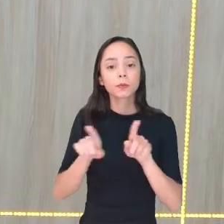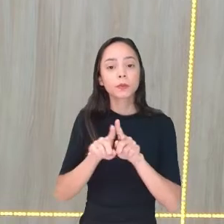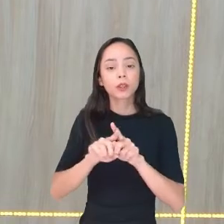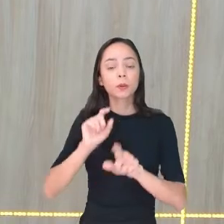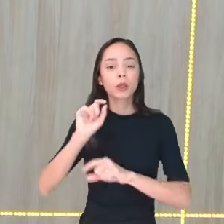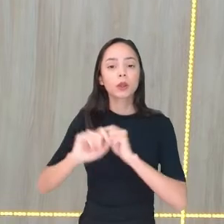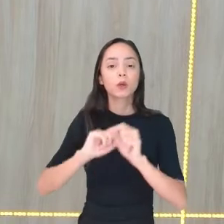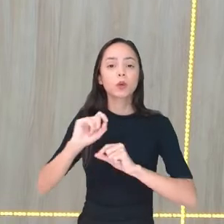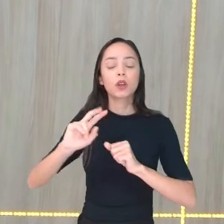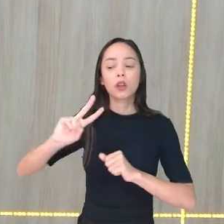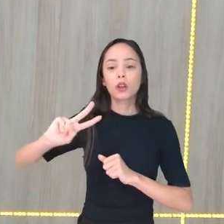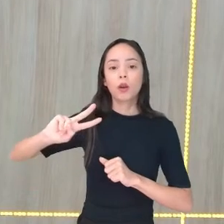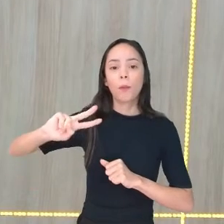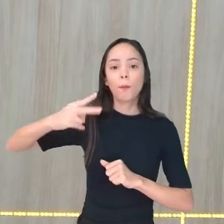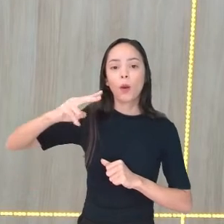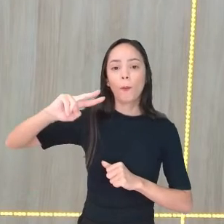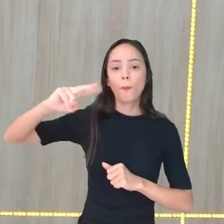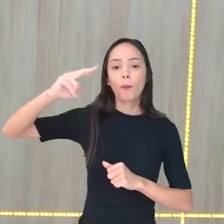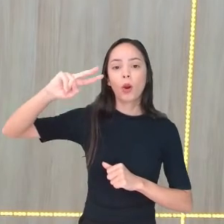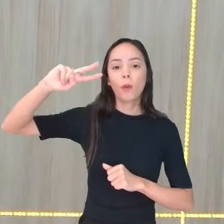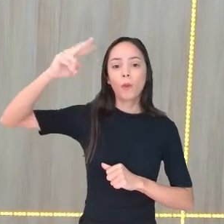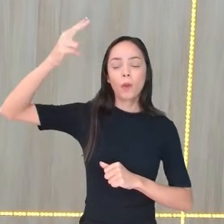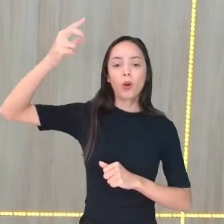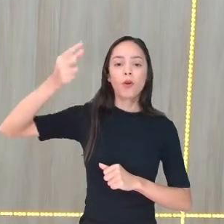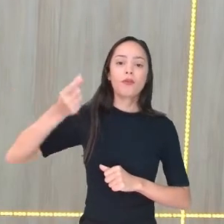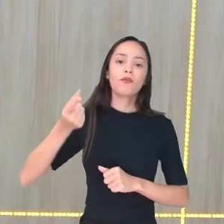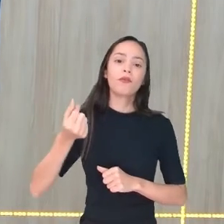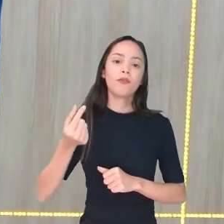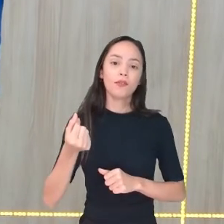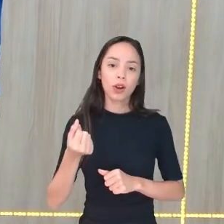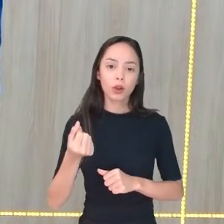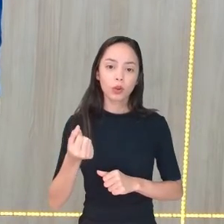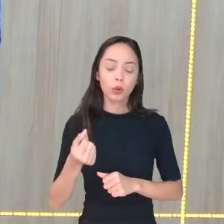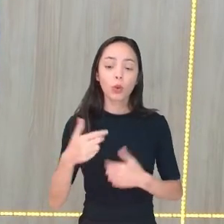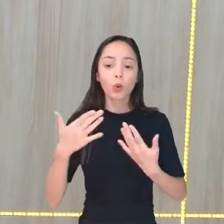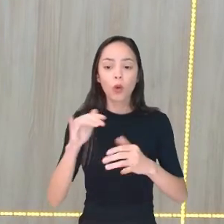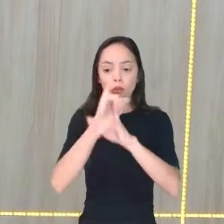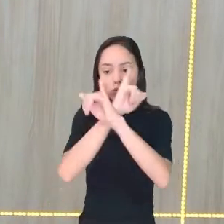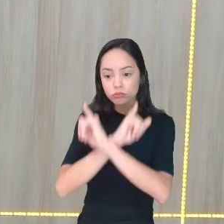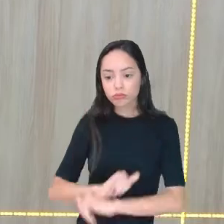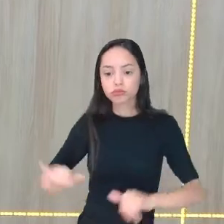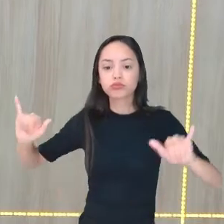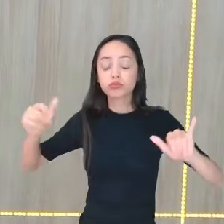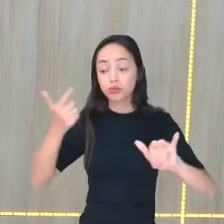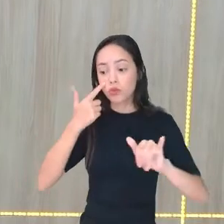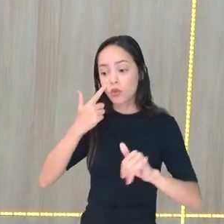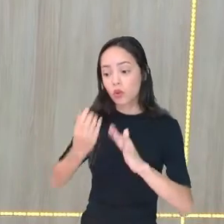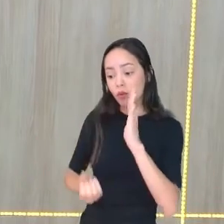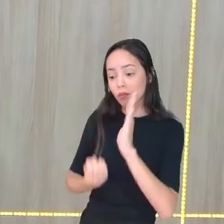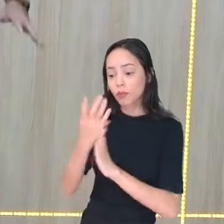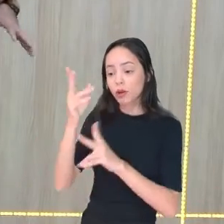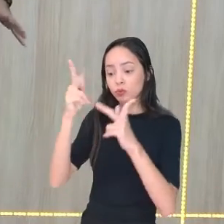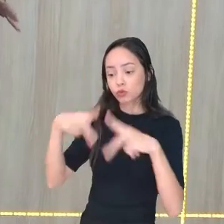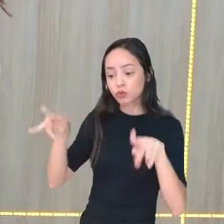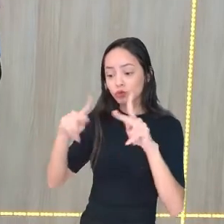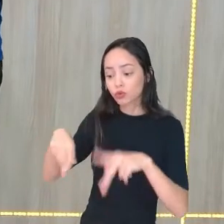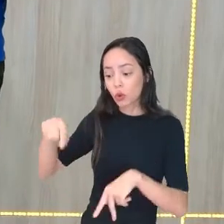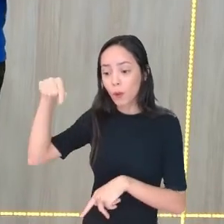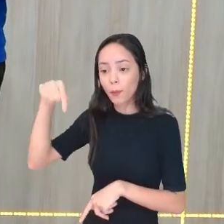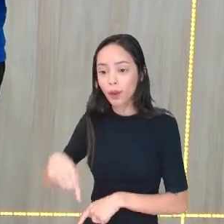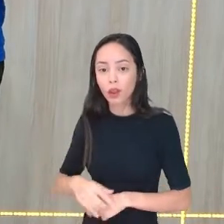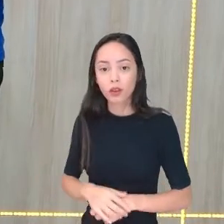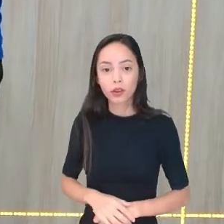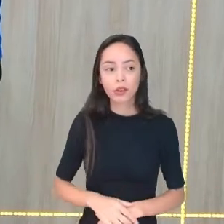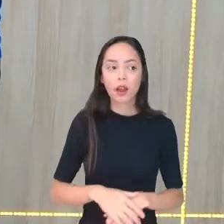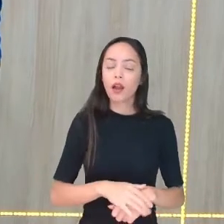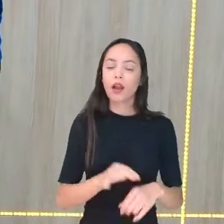um aumento do valor daquela terra. Então, automaticamente, quando anuncia que vai instalar um shopping num lugar, tudo já fica mais caro